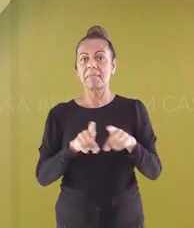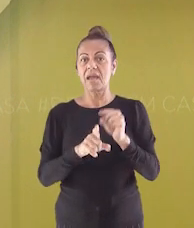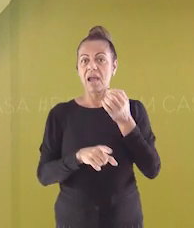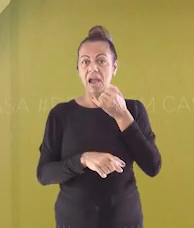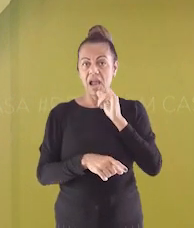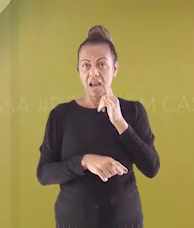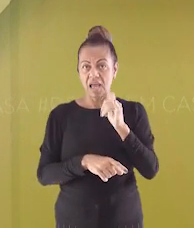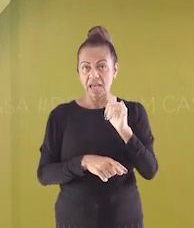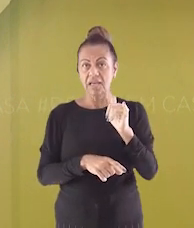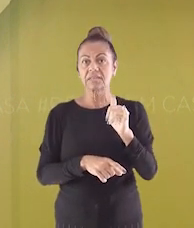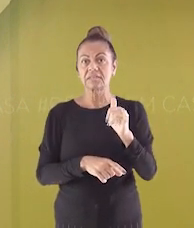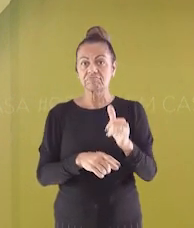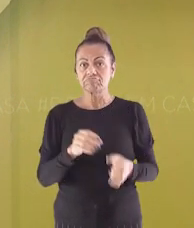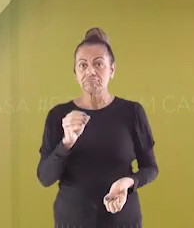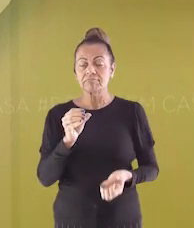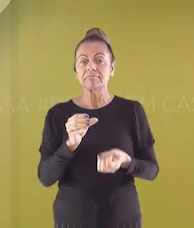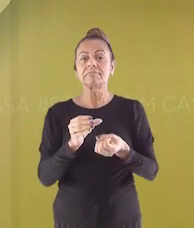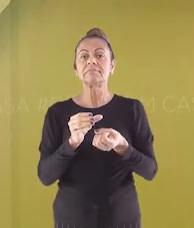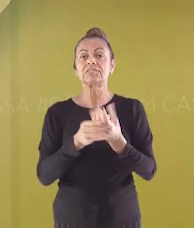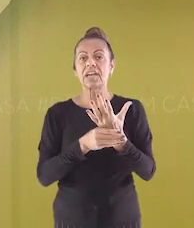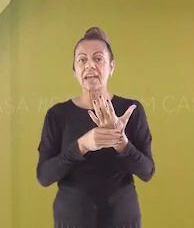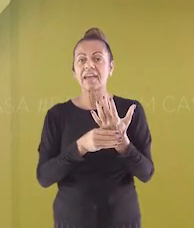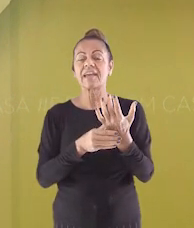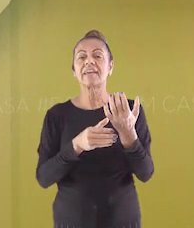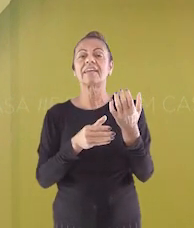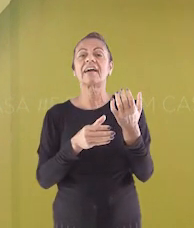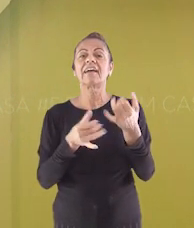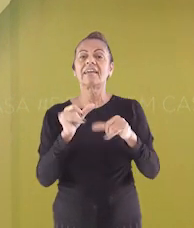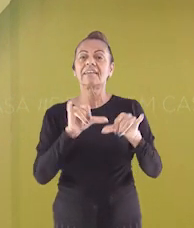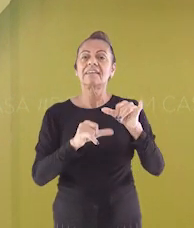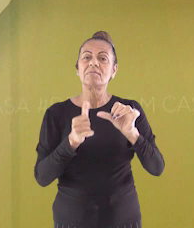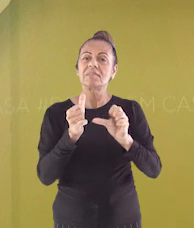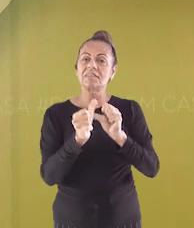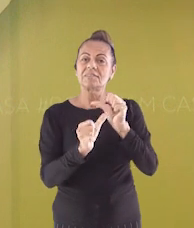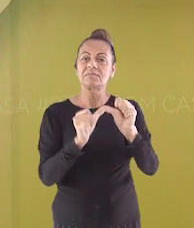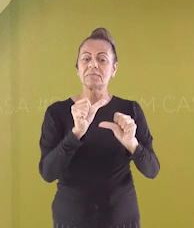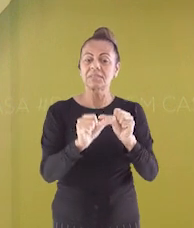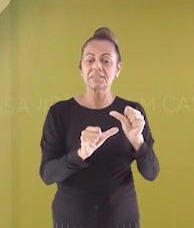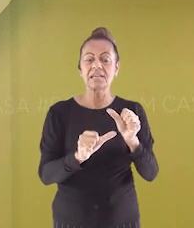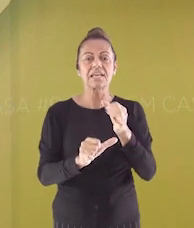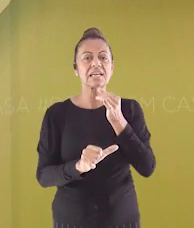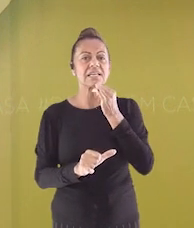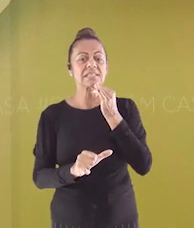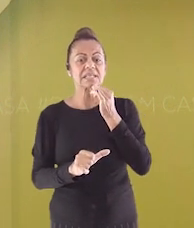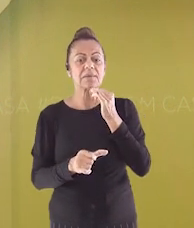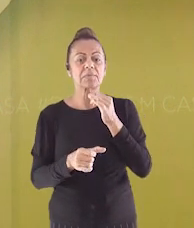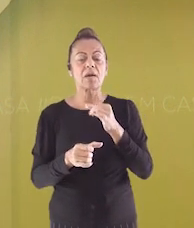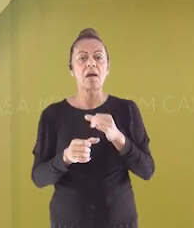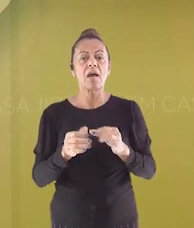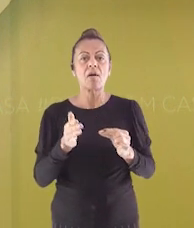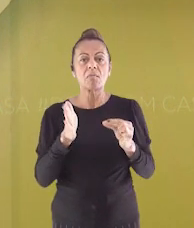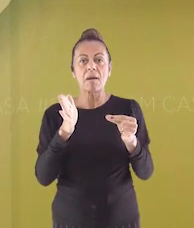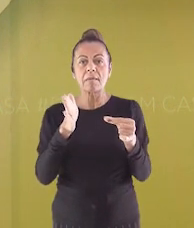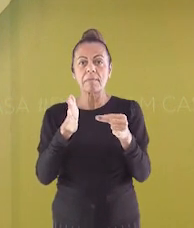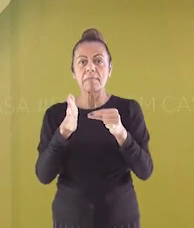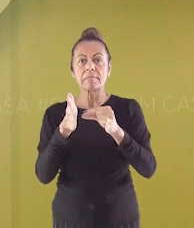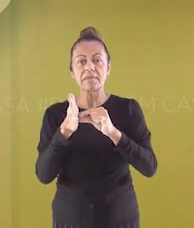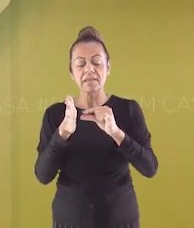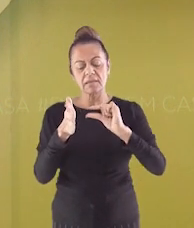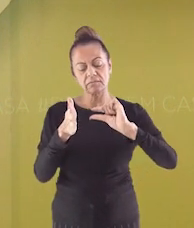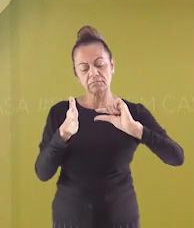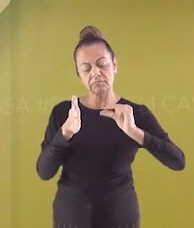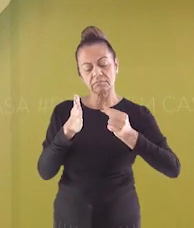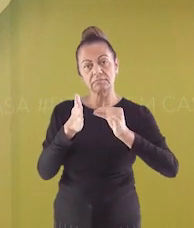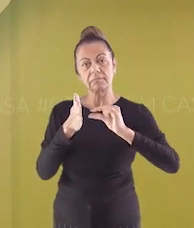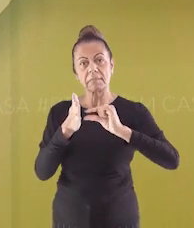Uma corrente elétrica também pode gerar reações químicas, como em uma pilha, por exemplo,